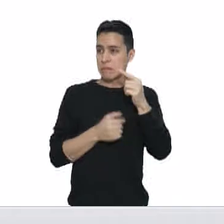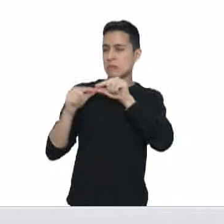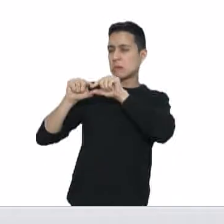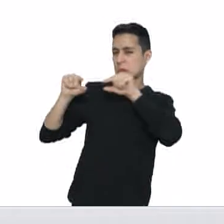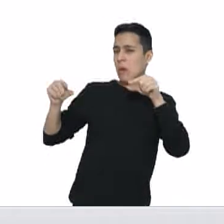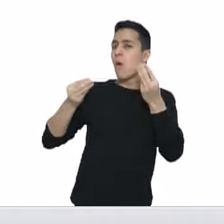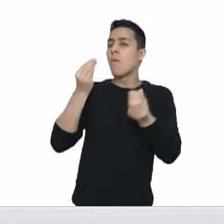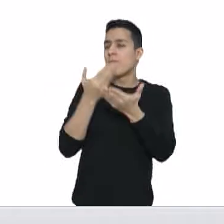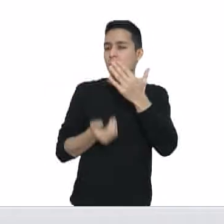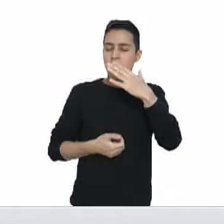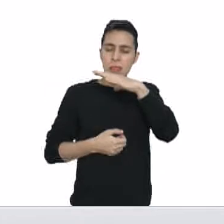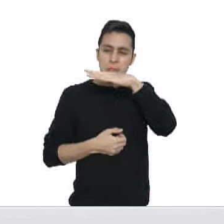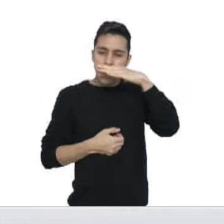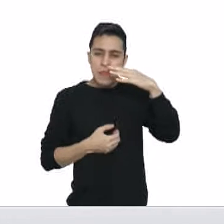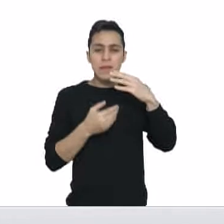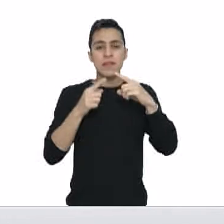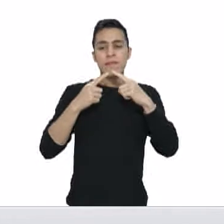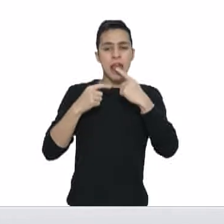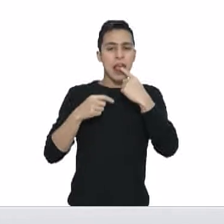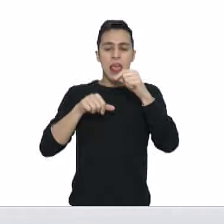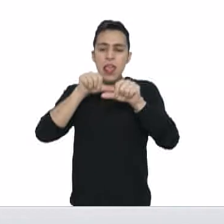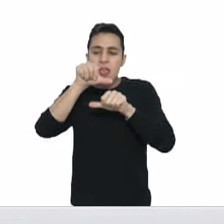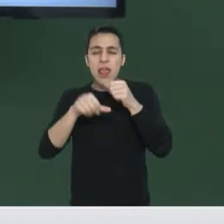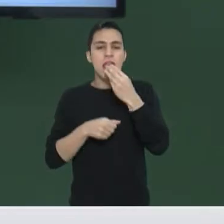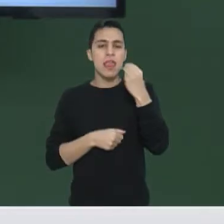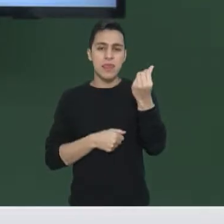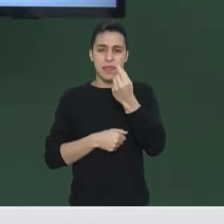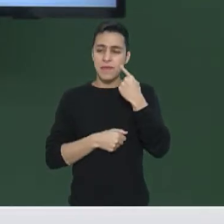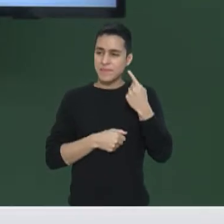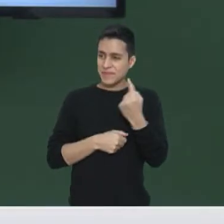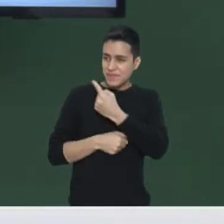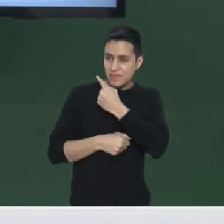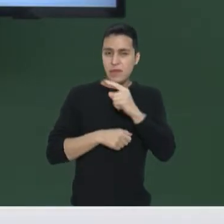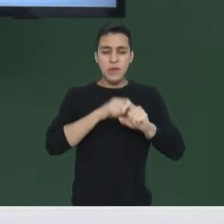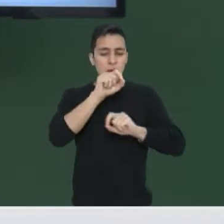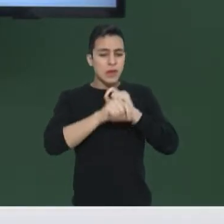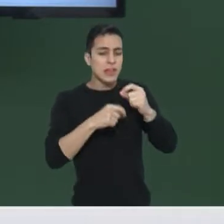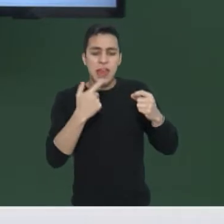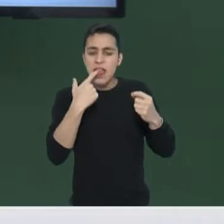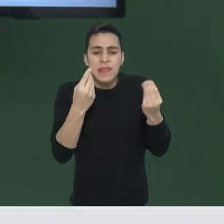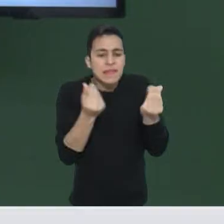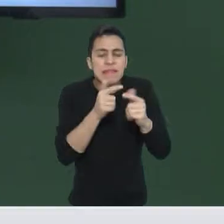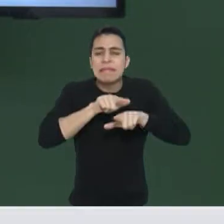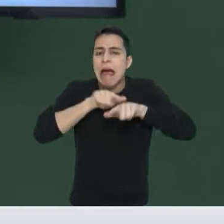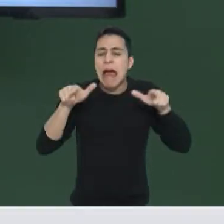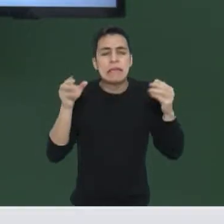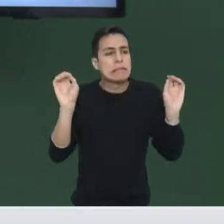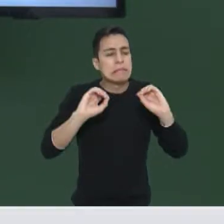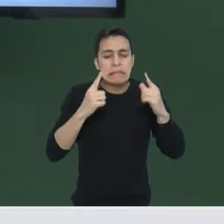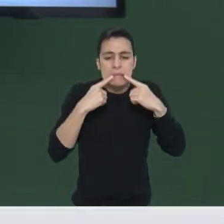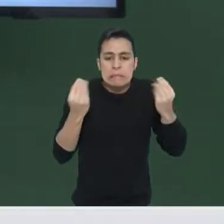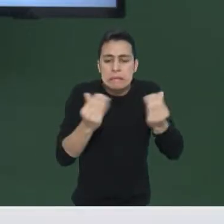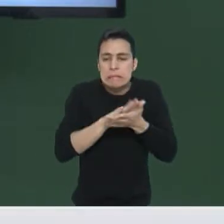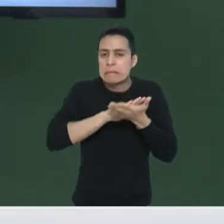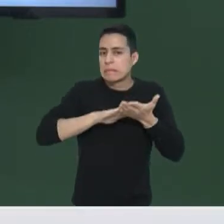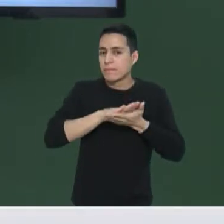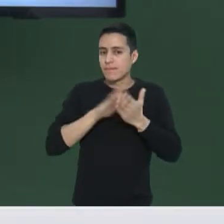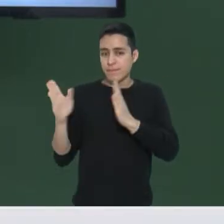Anosmia. E alteração do paladar, que é ageusia, que é quando não sente gosto de nada, né? E